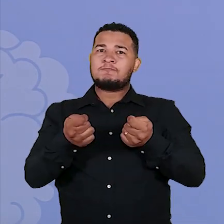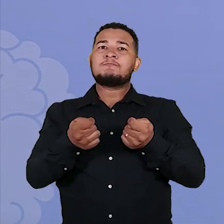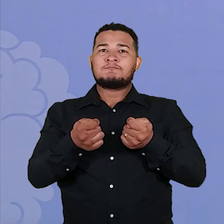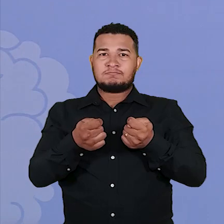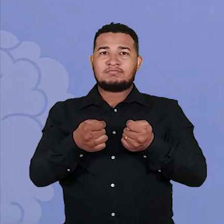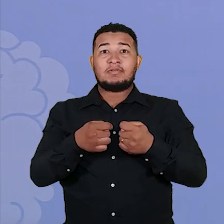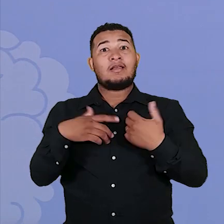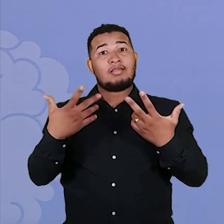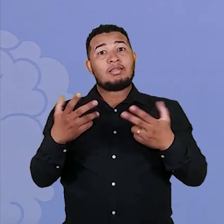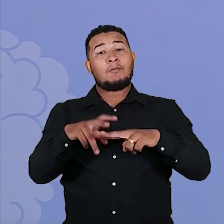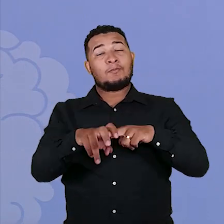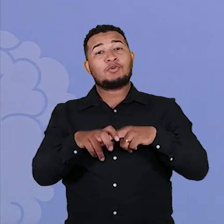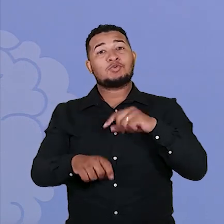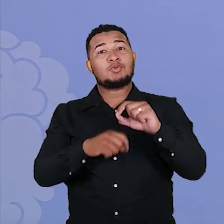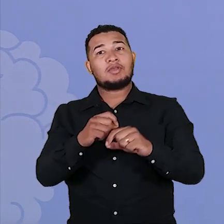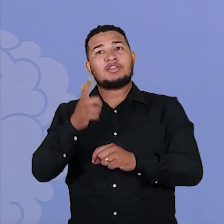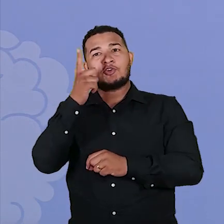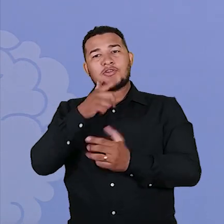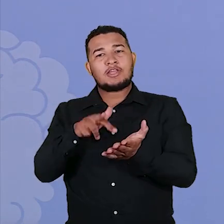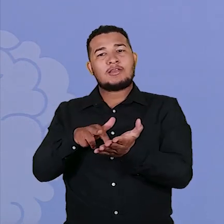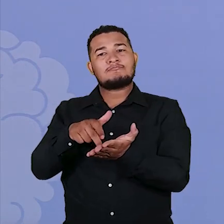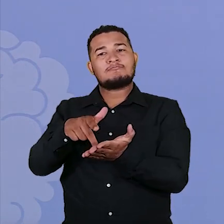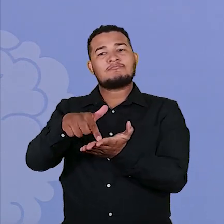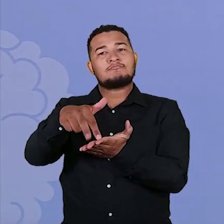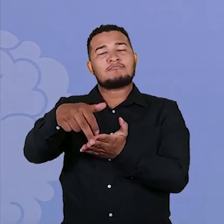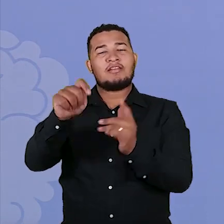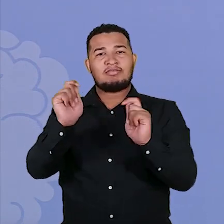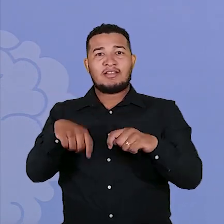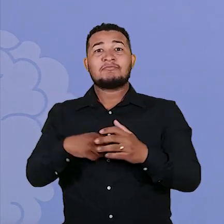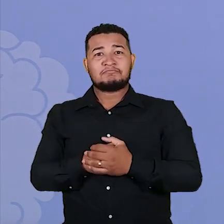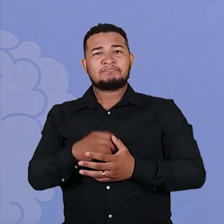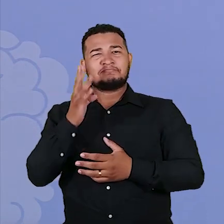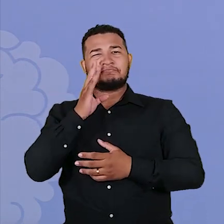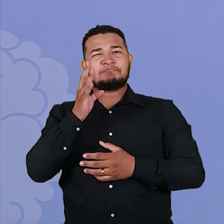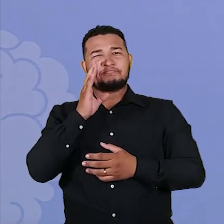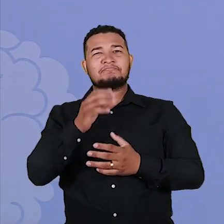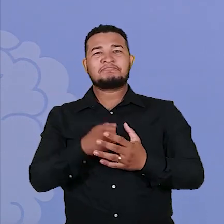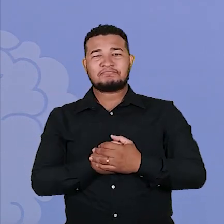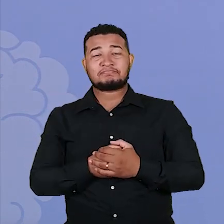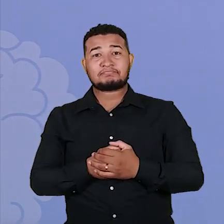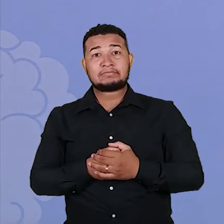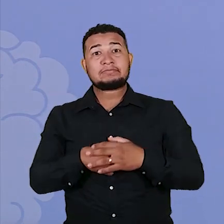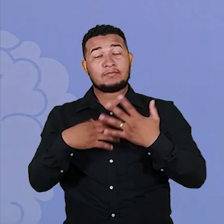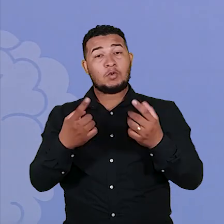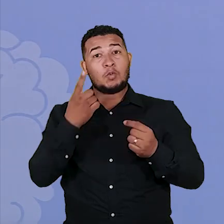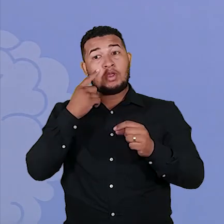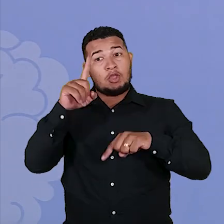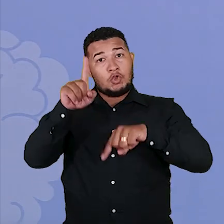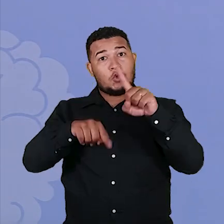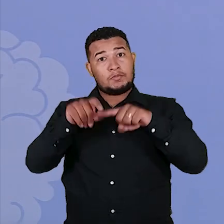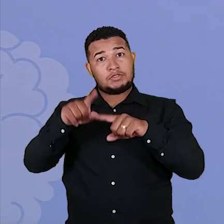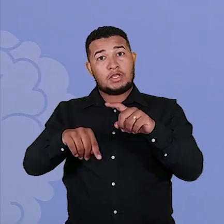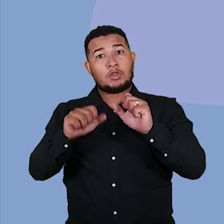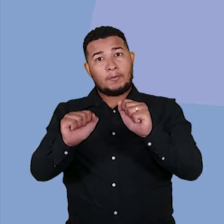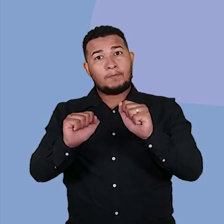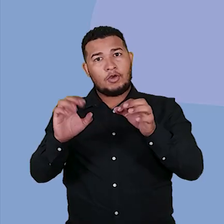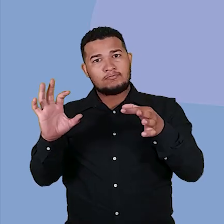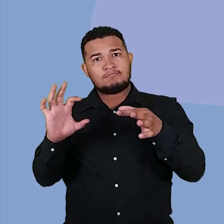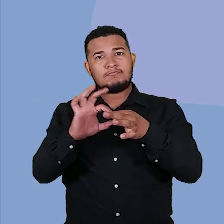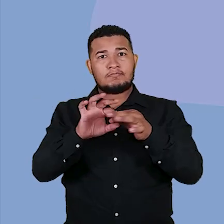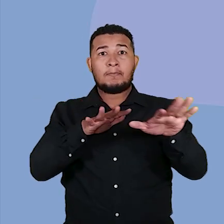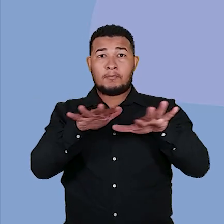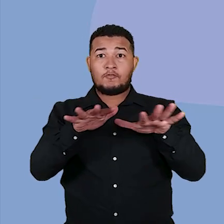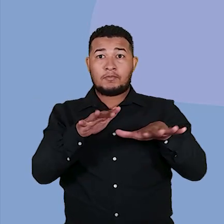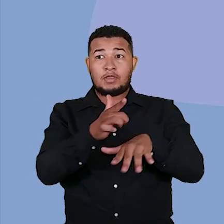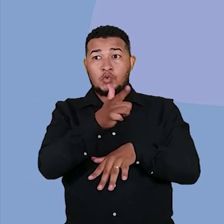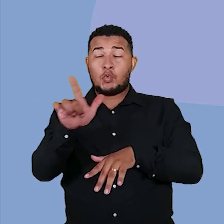pé a força de seu pé então por isso que a gente consegue caminhar tá muito legal né então olha um corpo ele pode